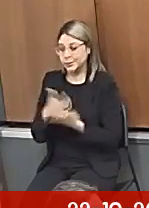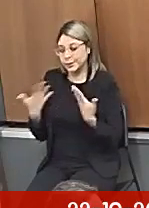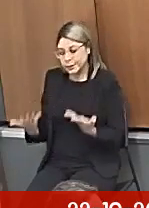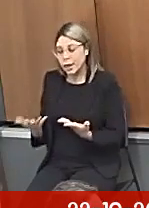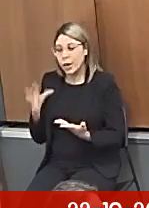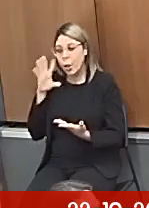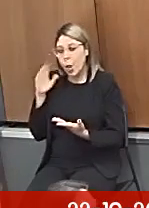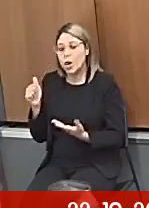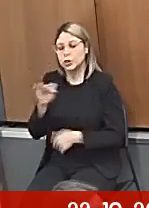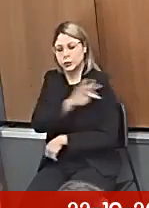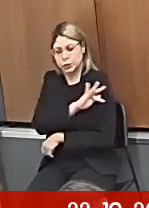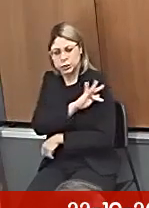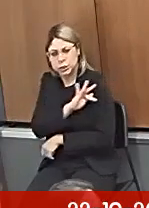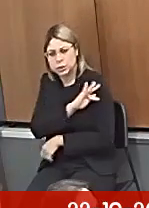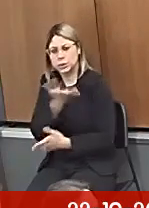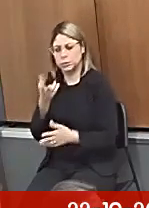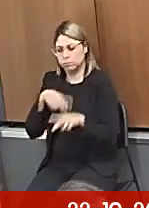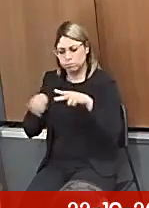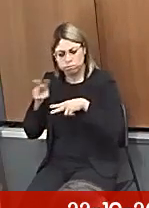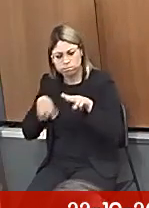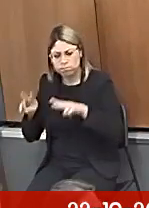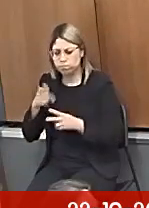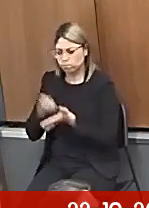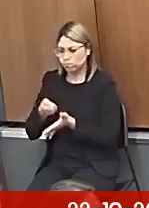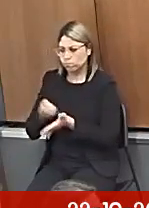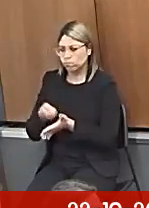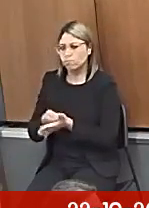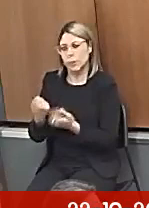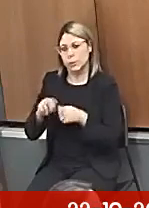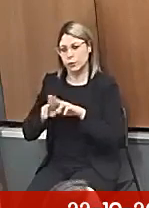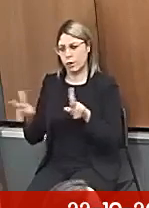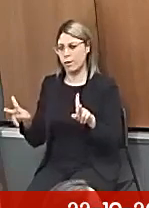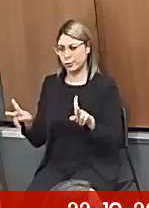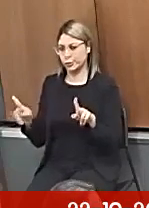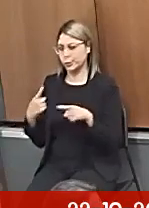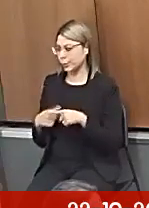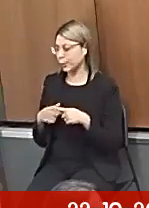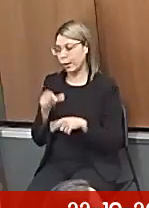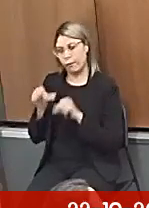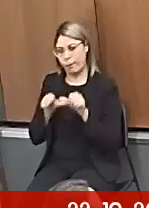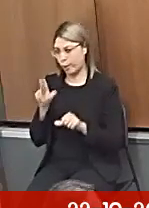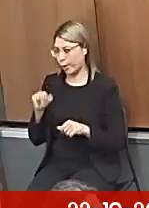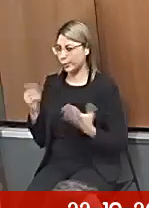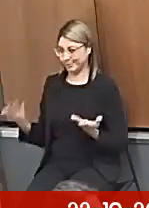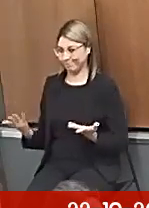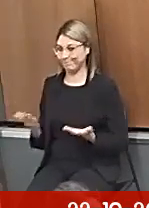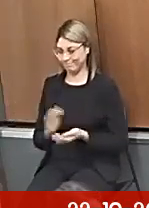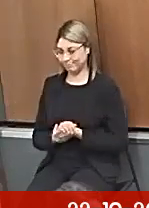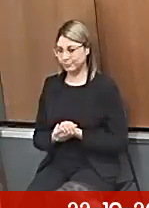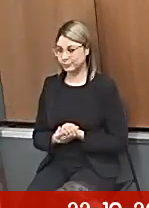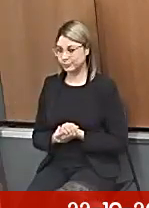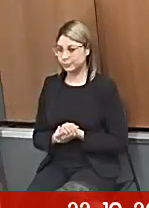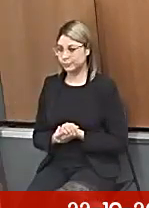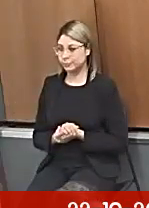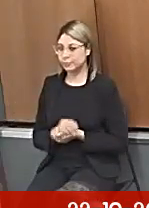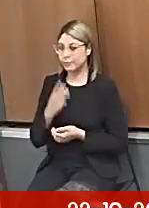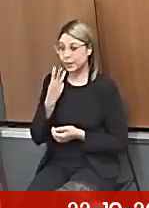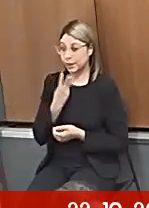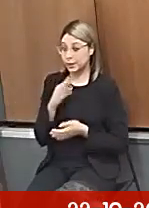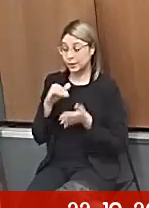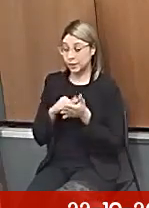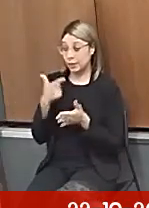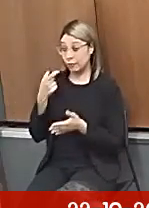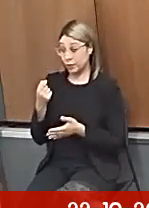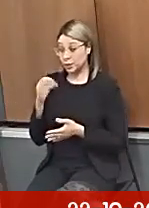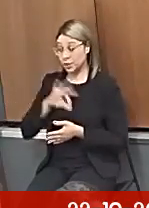que as medidas de fiscalização, de punição, tem que ser outras, porque senão isso não vai mudar. De 3 a 20 salários mínimos,